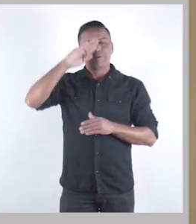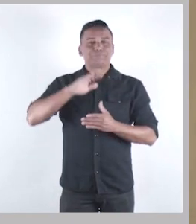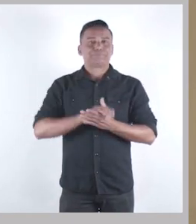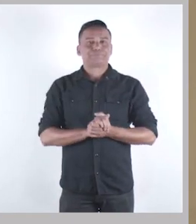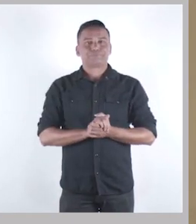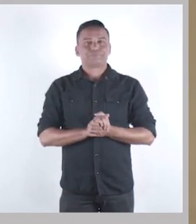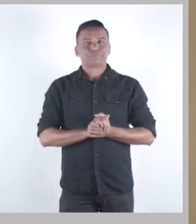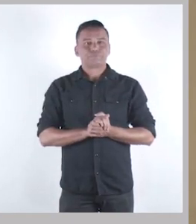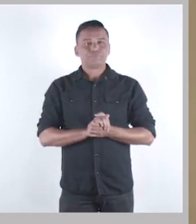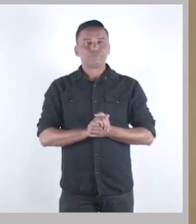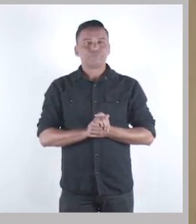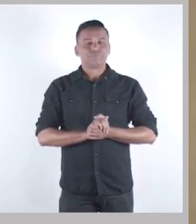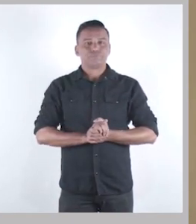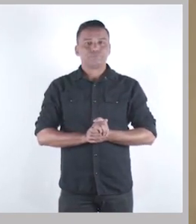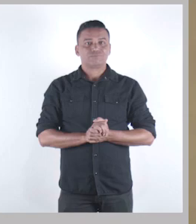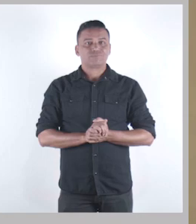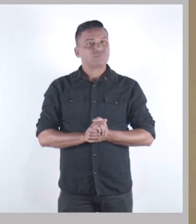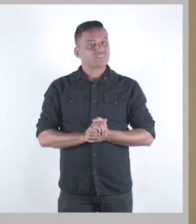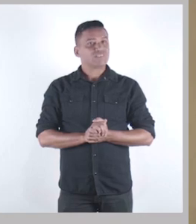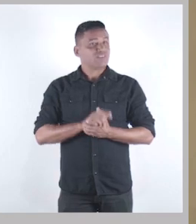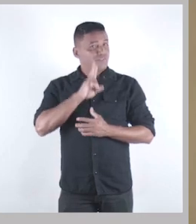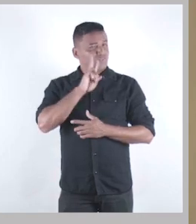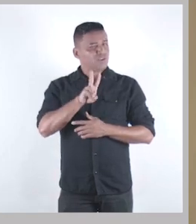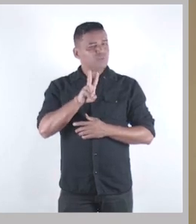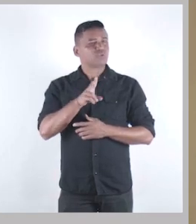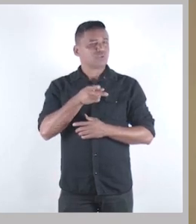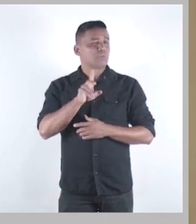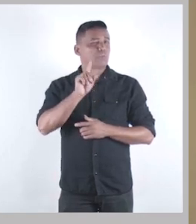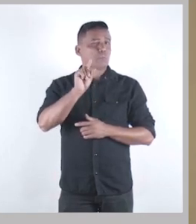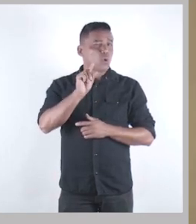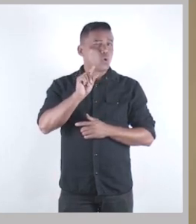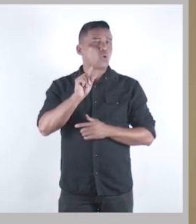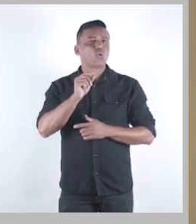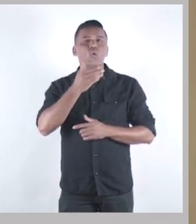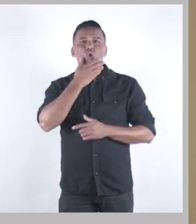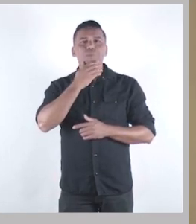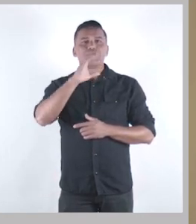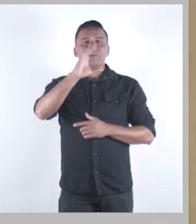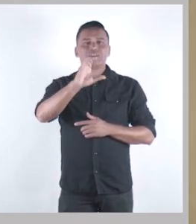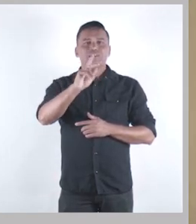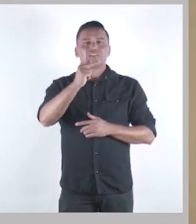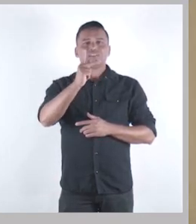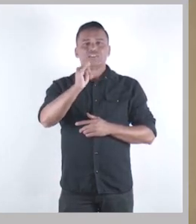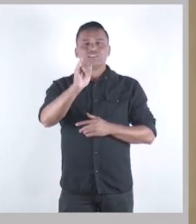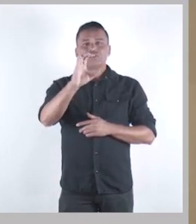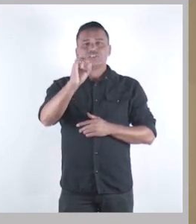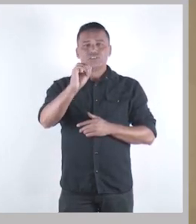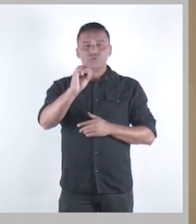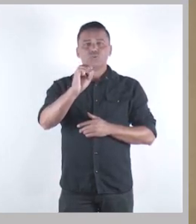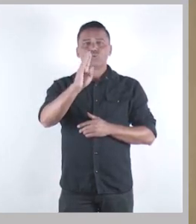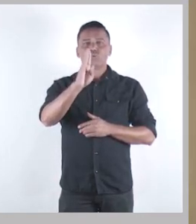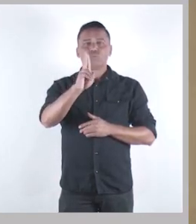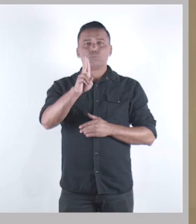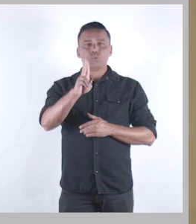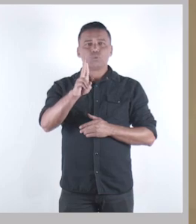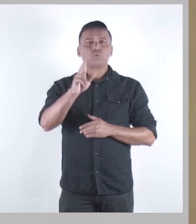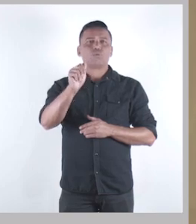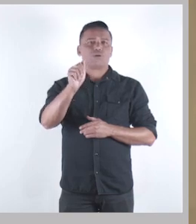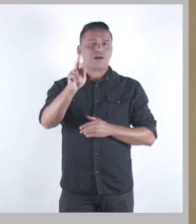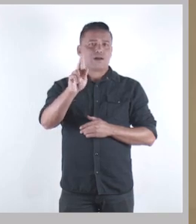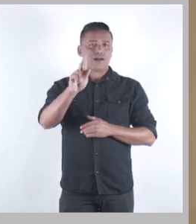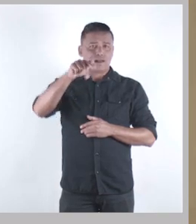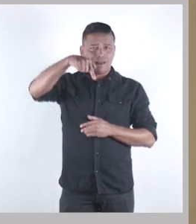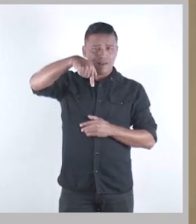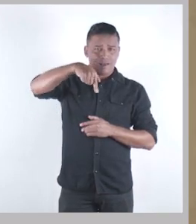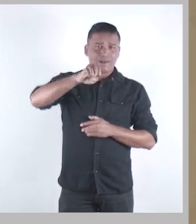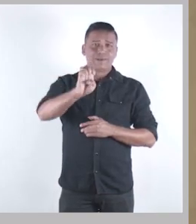nós ouvimos um pouco de Chico Buarque, de Milton Nascimento, estando em Cuba, que